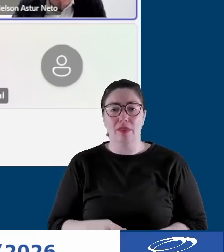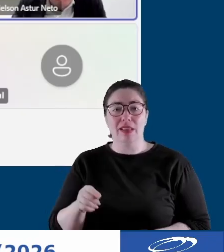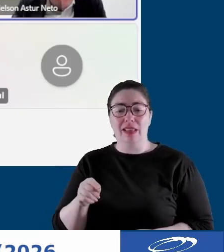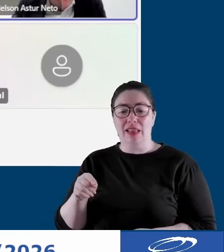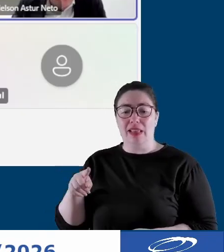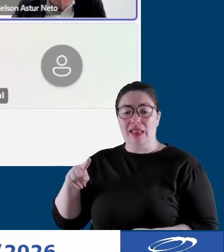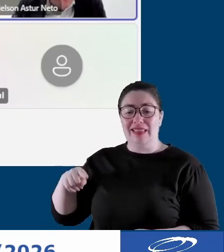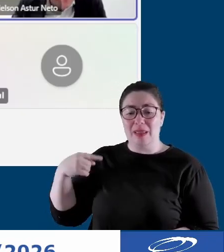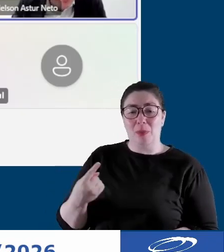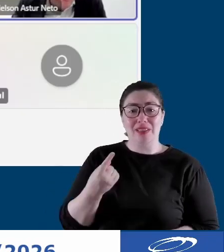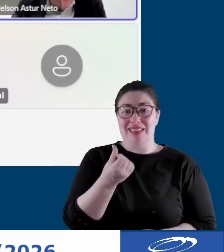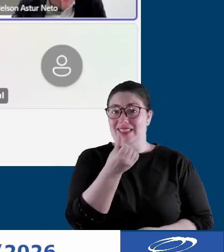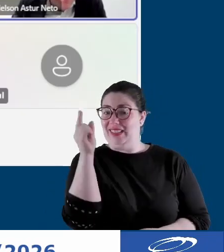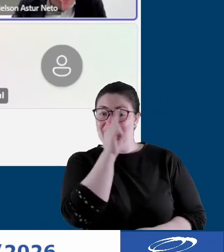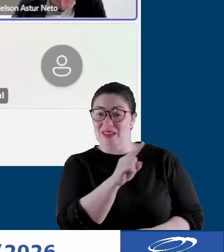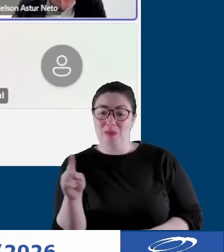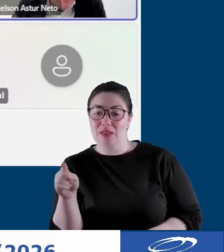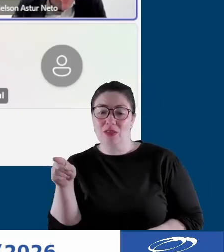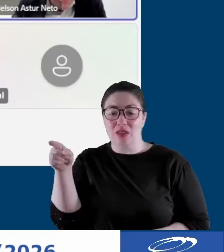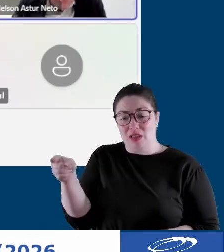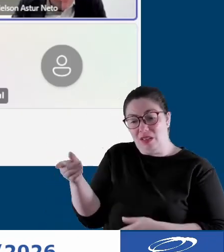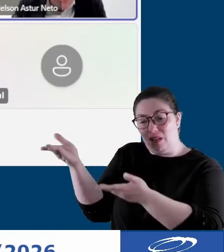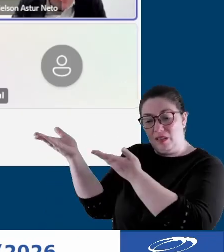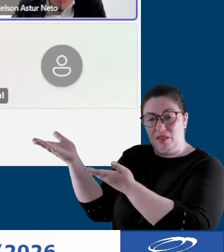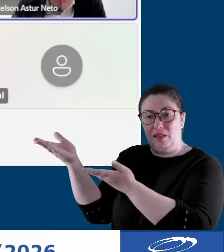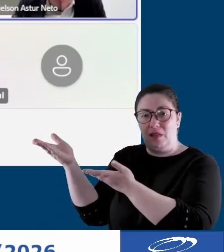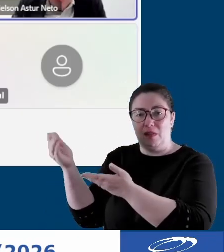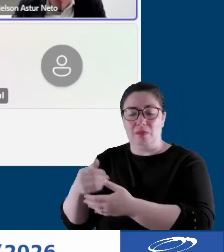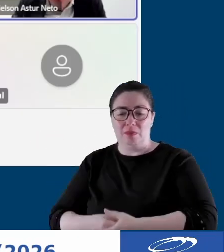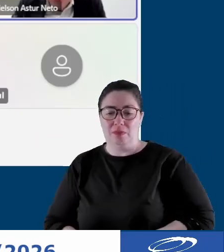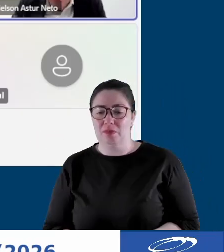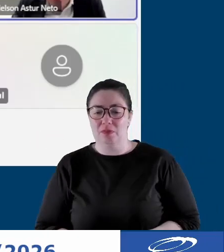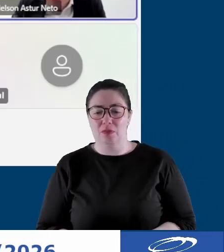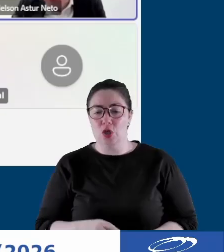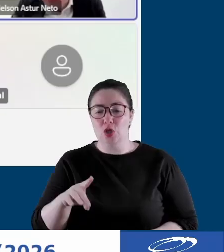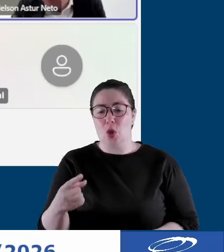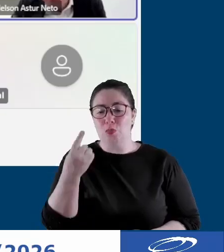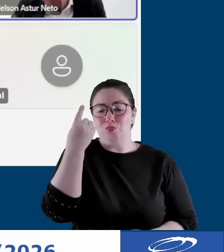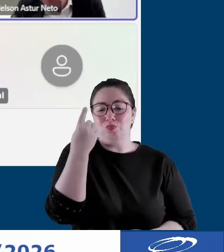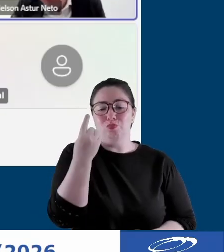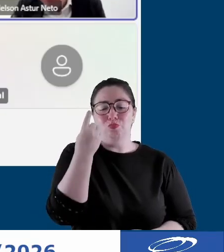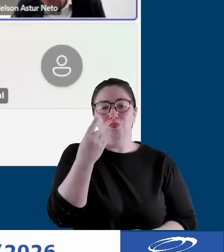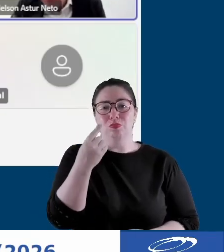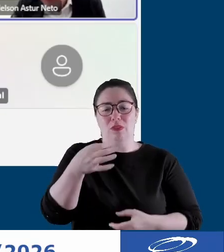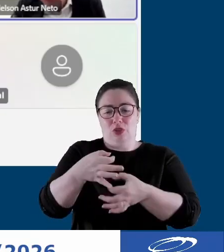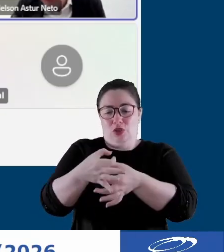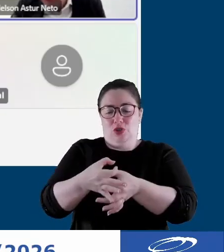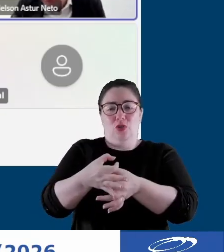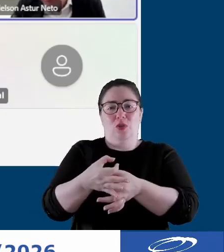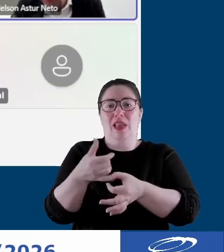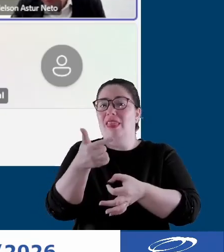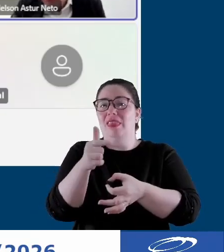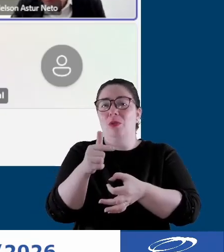6 semanas disso para isso, nesse único disco, onde não havia implante. Tá? Então, a gente